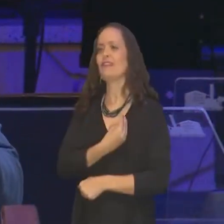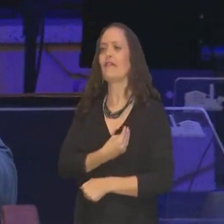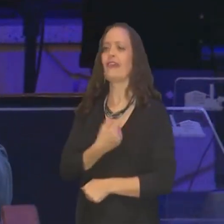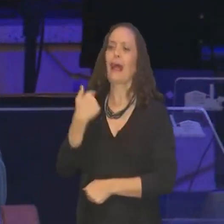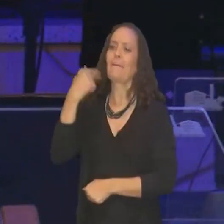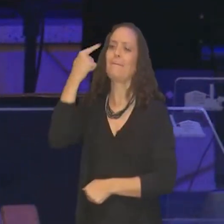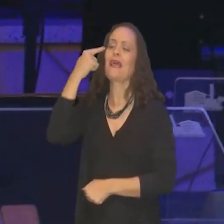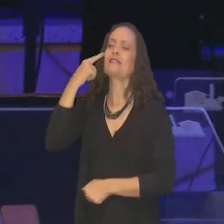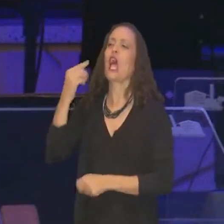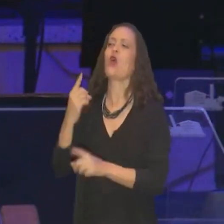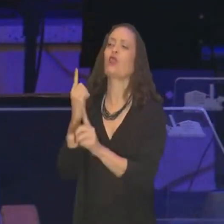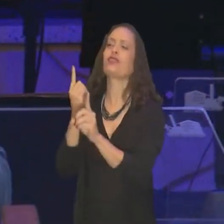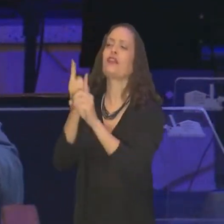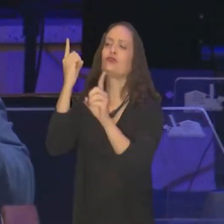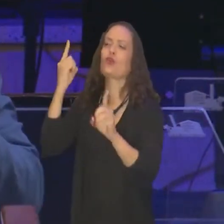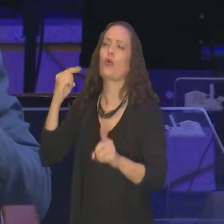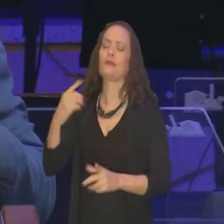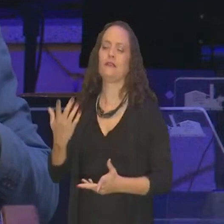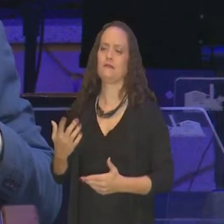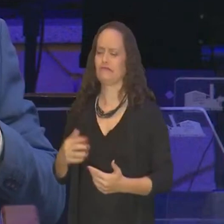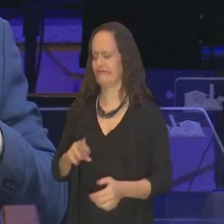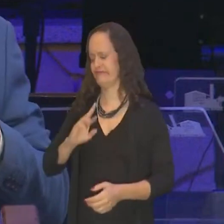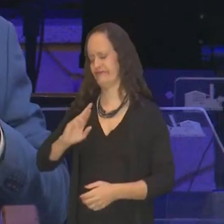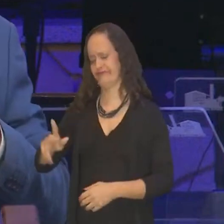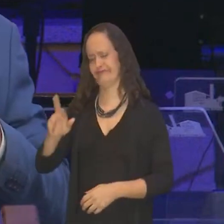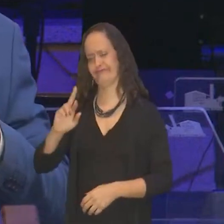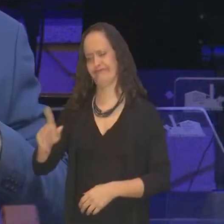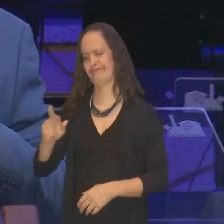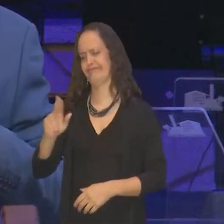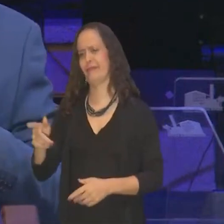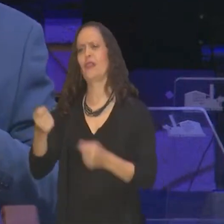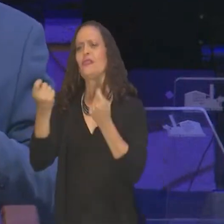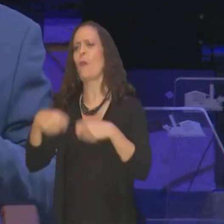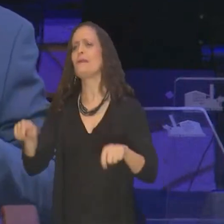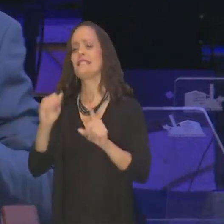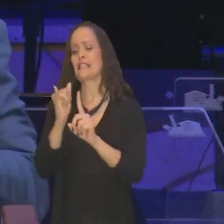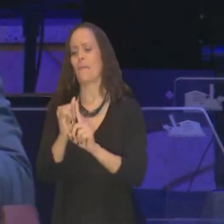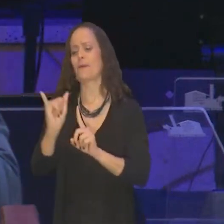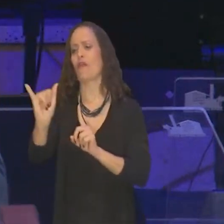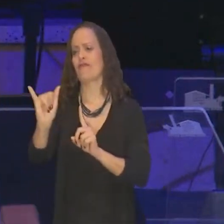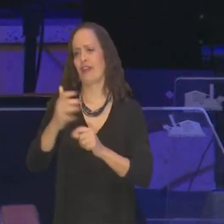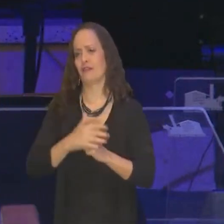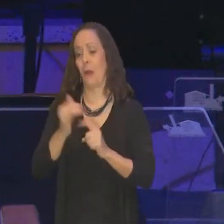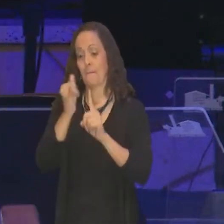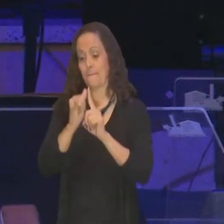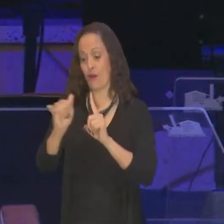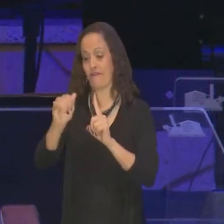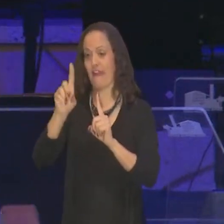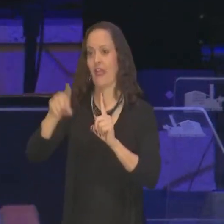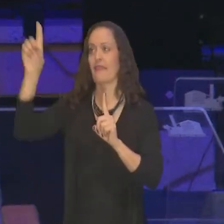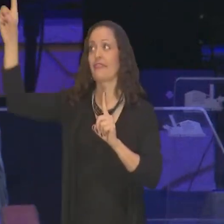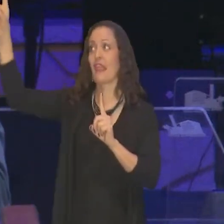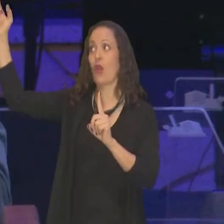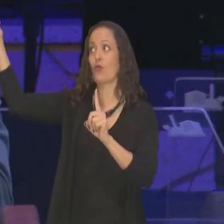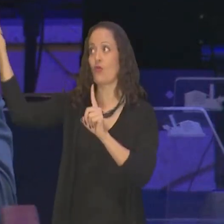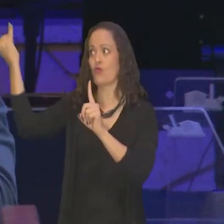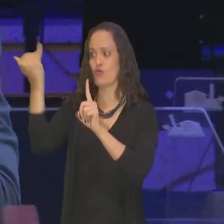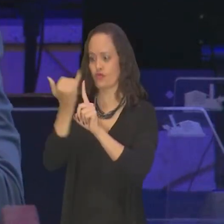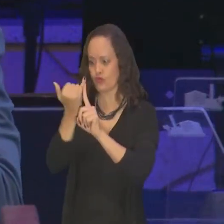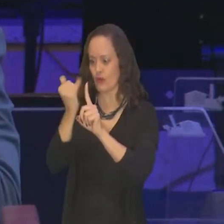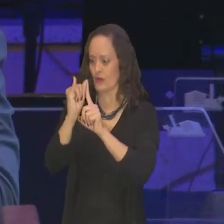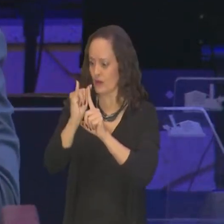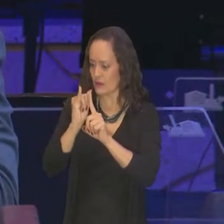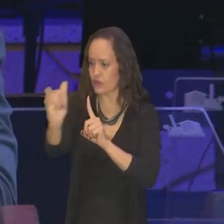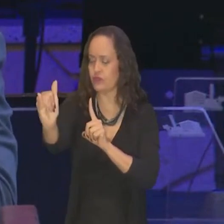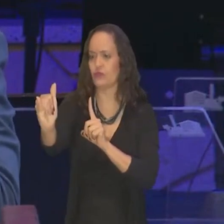aí no nosso dia a dia, e não precisa ser profeta para você falar sobre isso. Falar que você tem uma dívida,